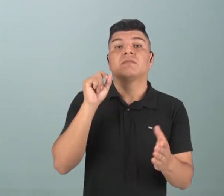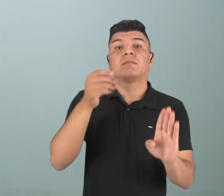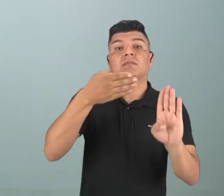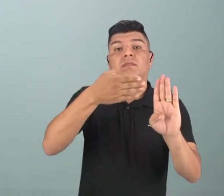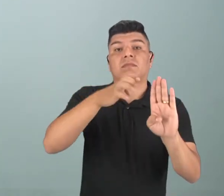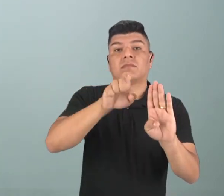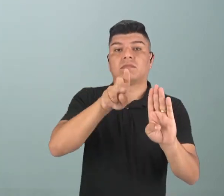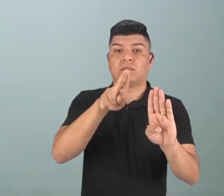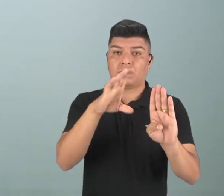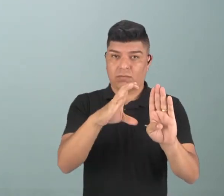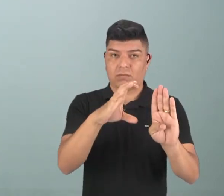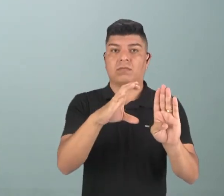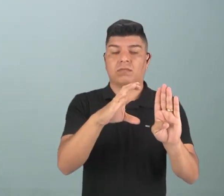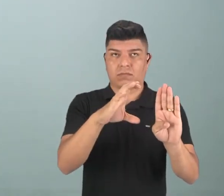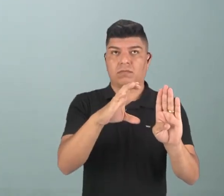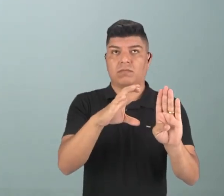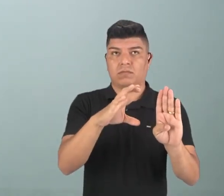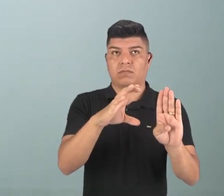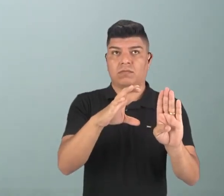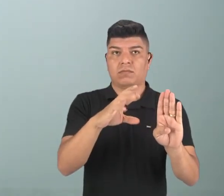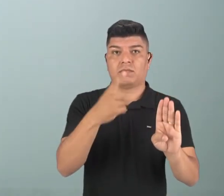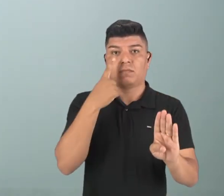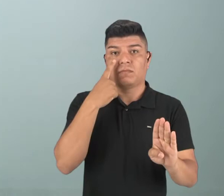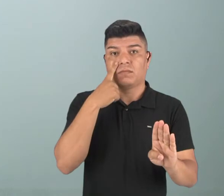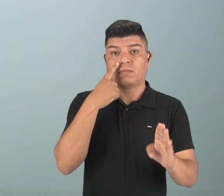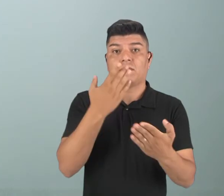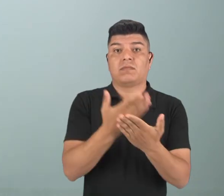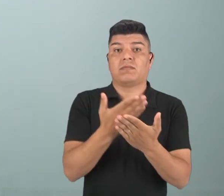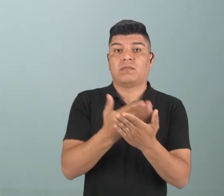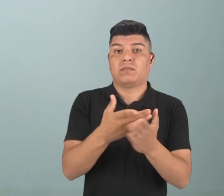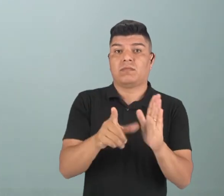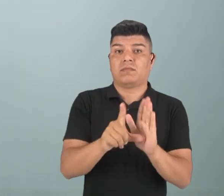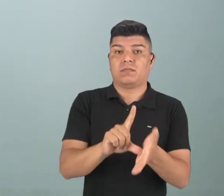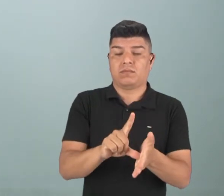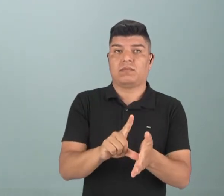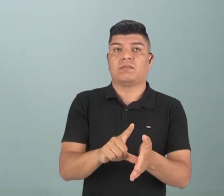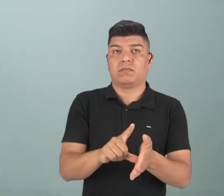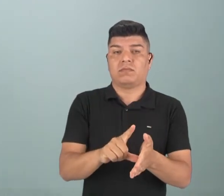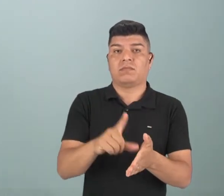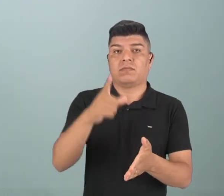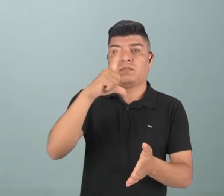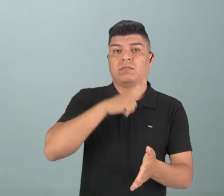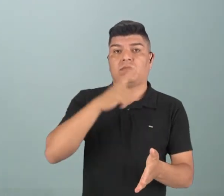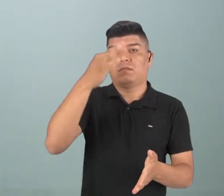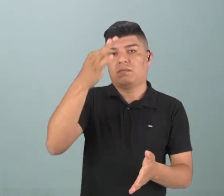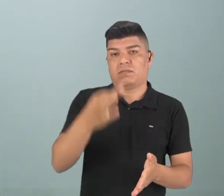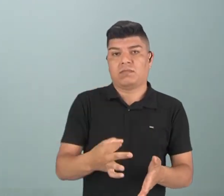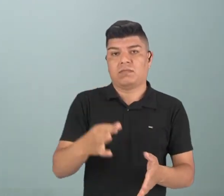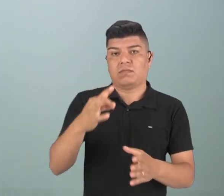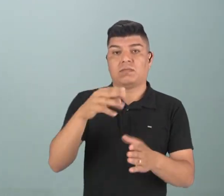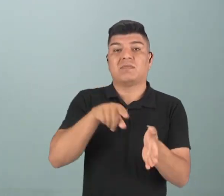na plataforma Eduque. Ouça as nossas aulas anteriores e eu tenho certeza que essa